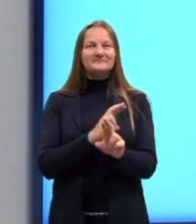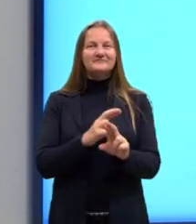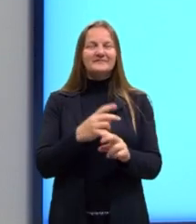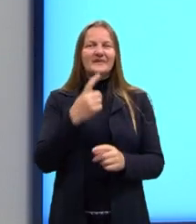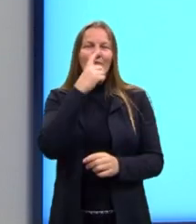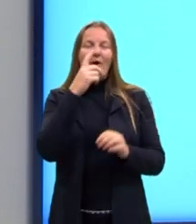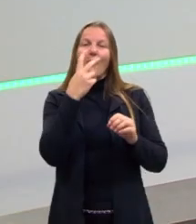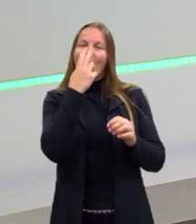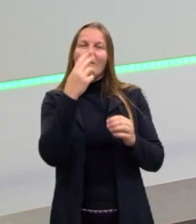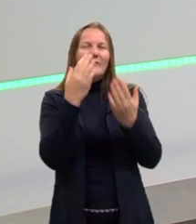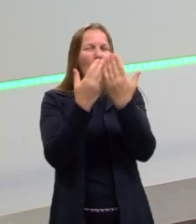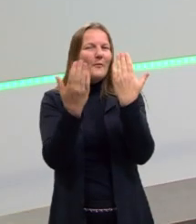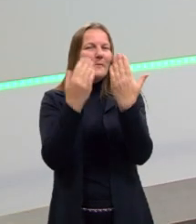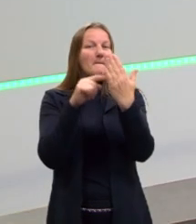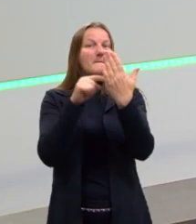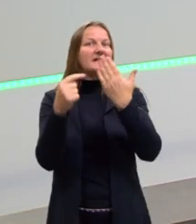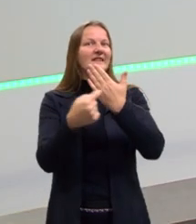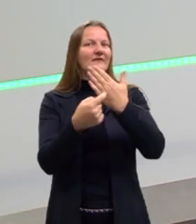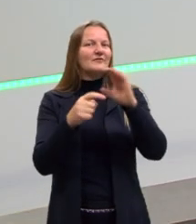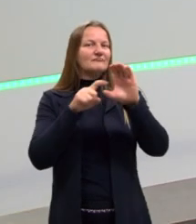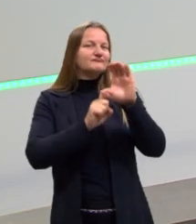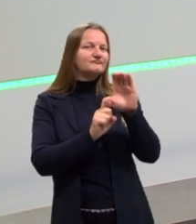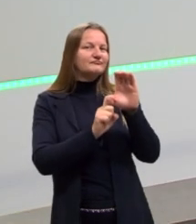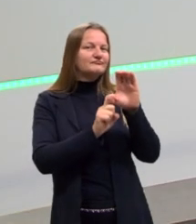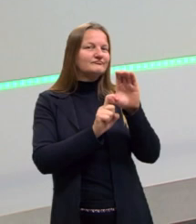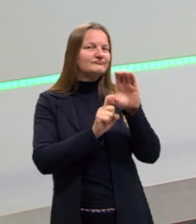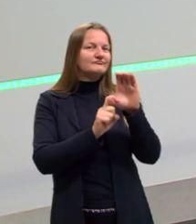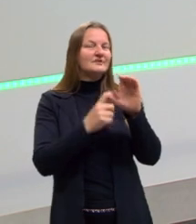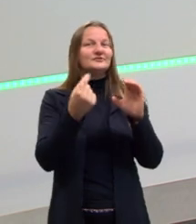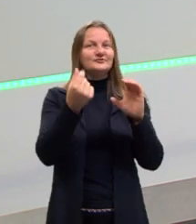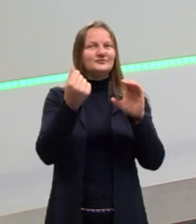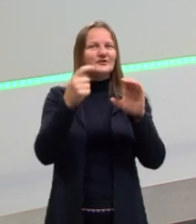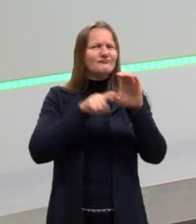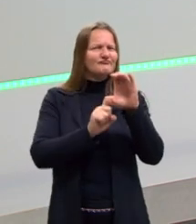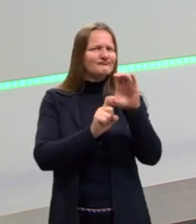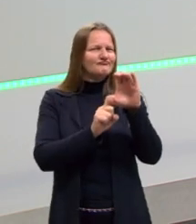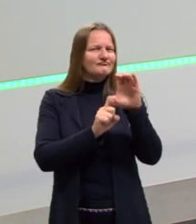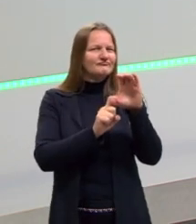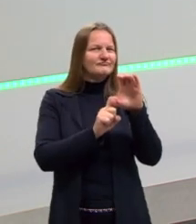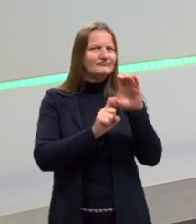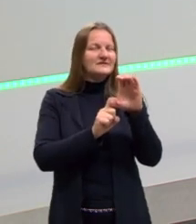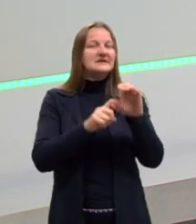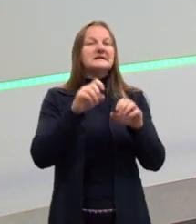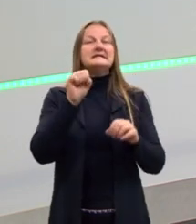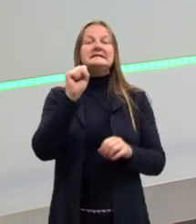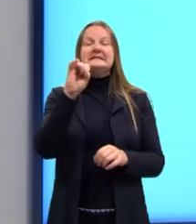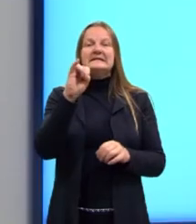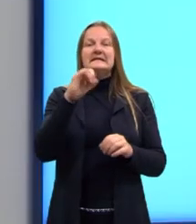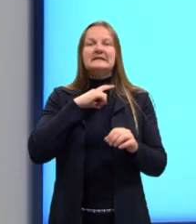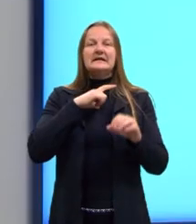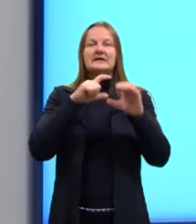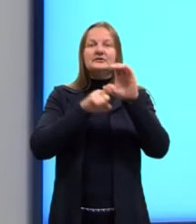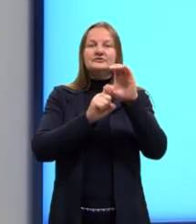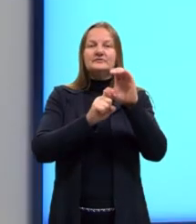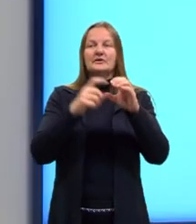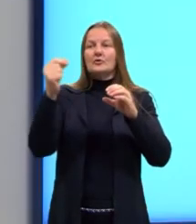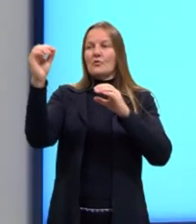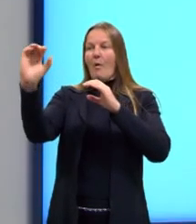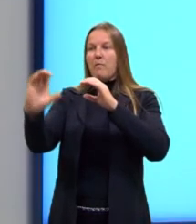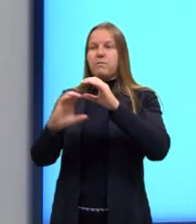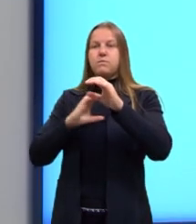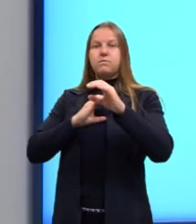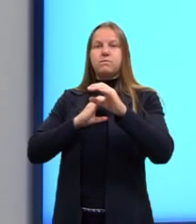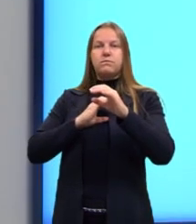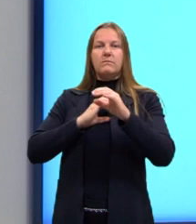fosse uma dívida vai pensar em dinheiro é fácil da gente entender como que ocorre porque se eu tenho uma dívida e eu ganho dinheiro